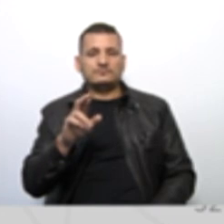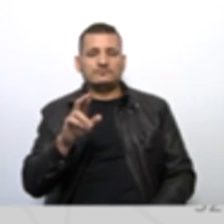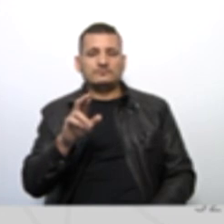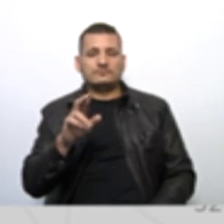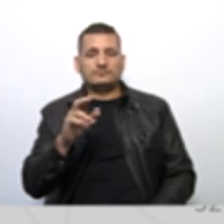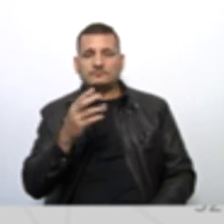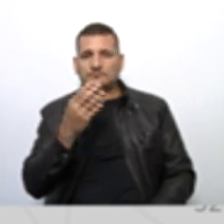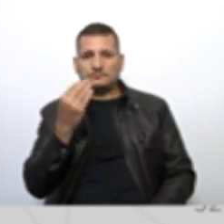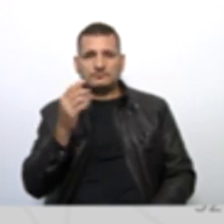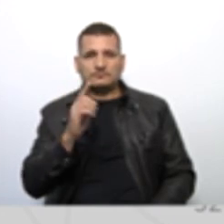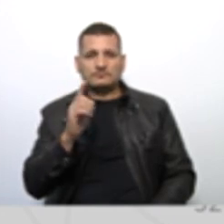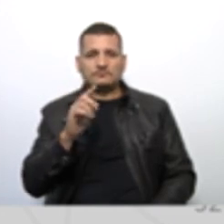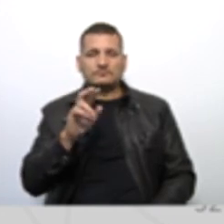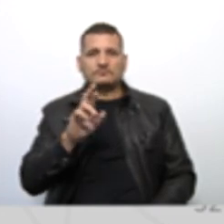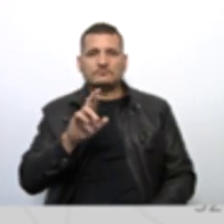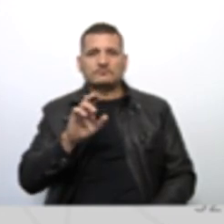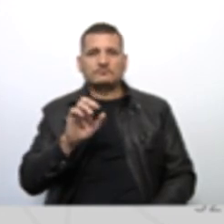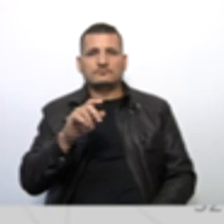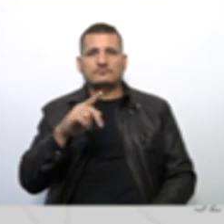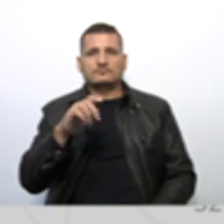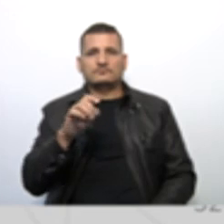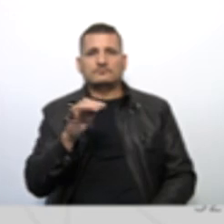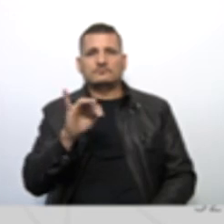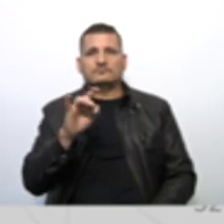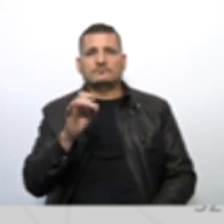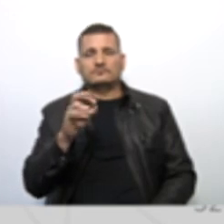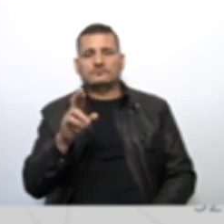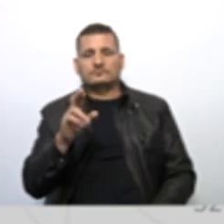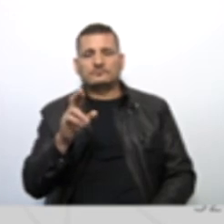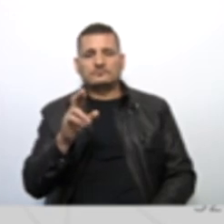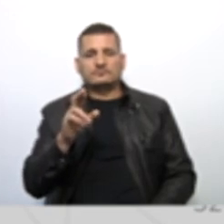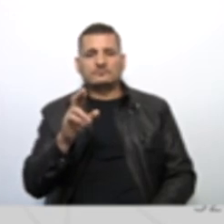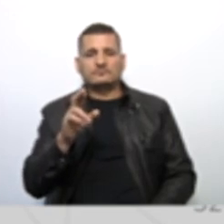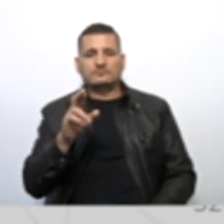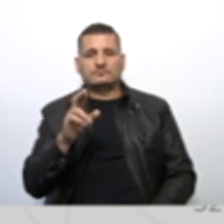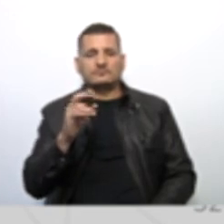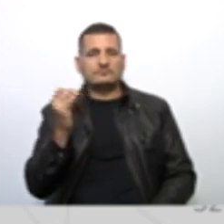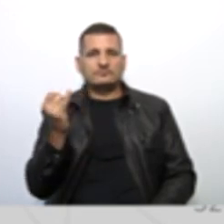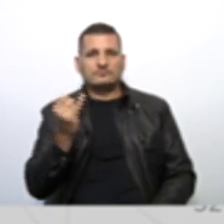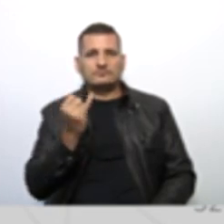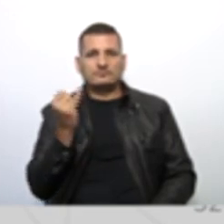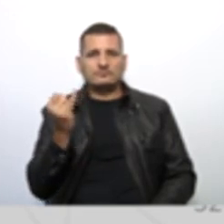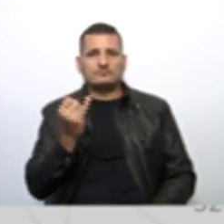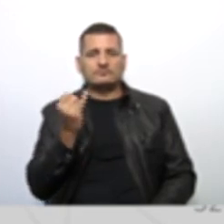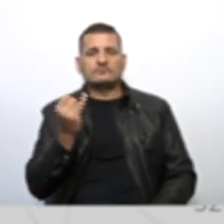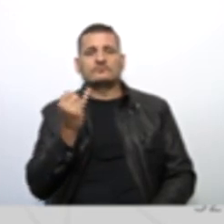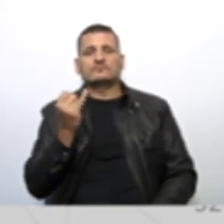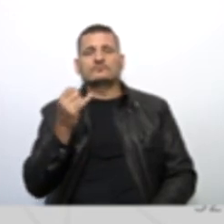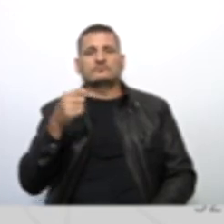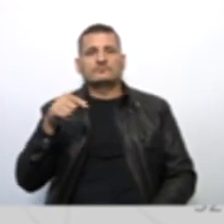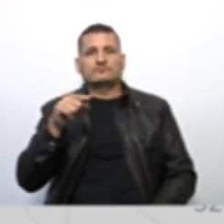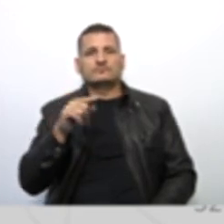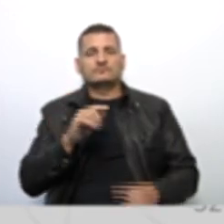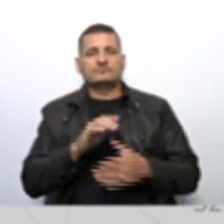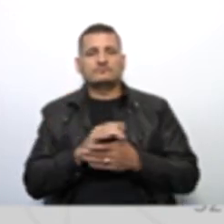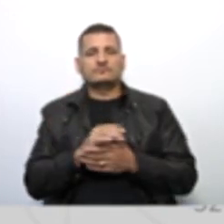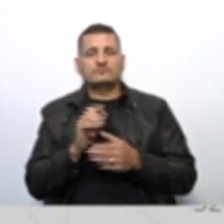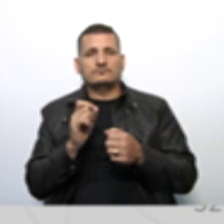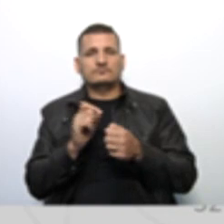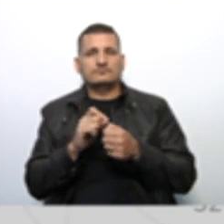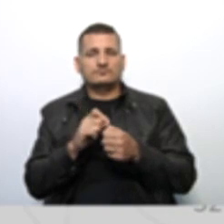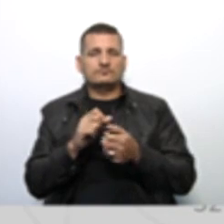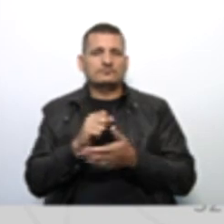Não esqueçam, pessoal, dessa informação aqui. Vai ser bastante importante para vocês na hora de vocês